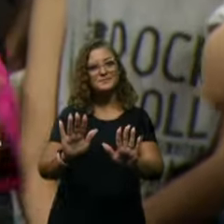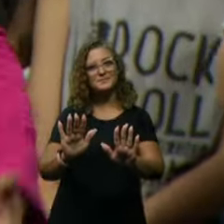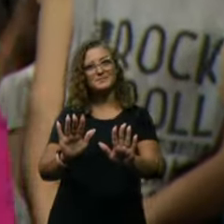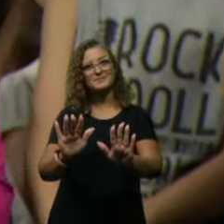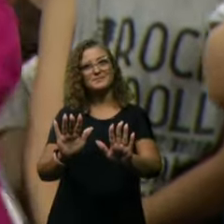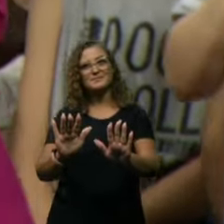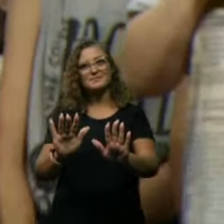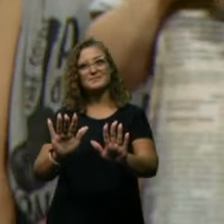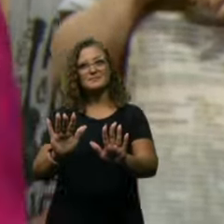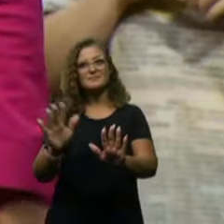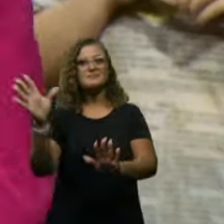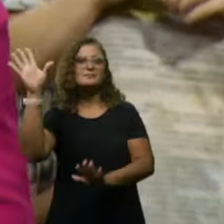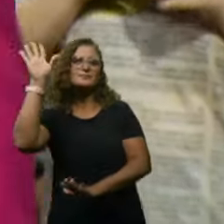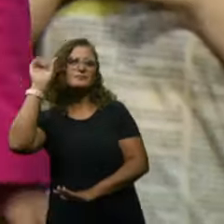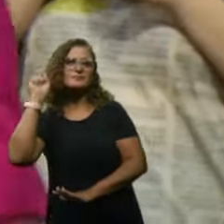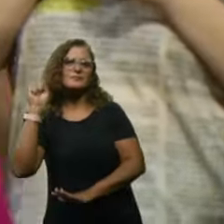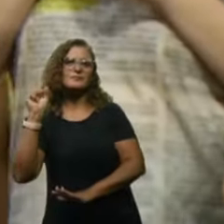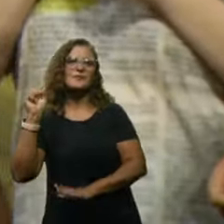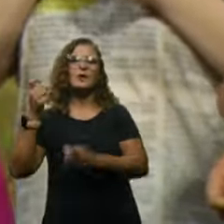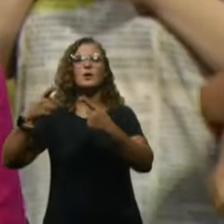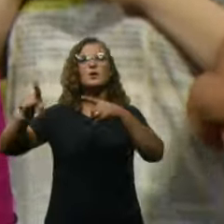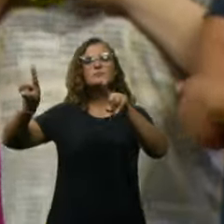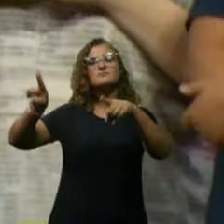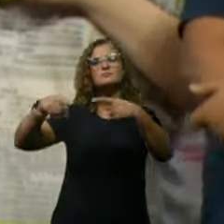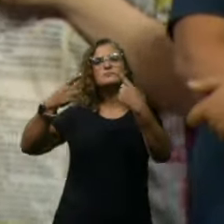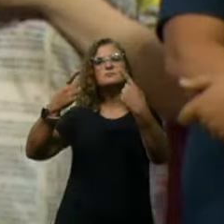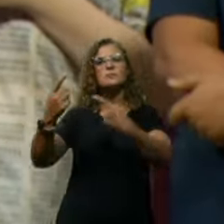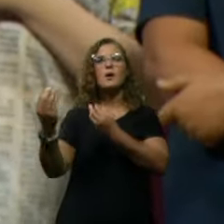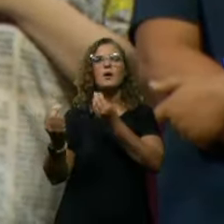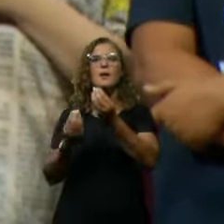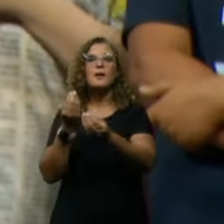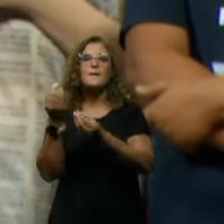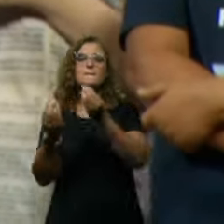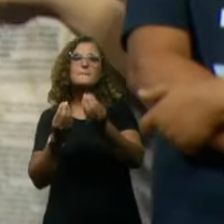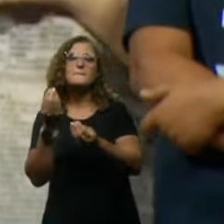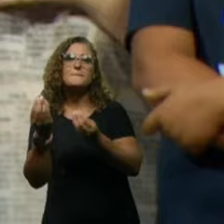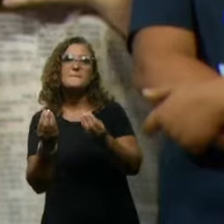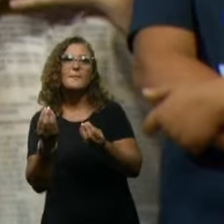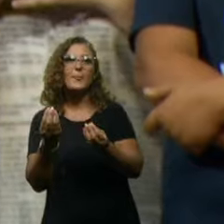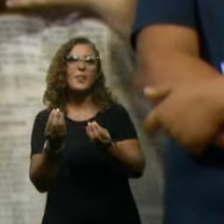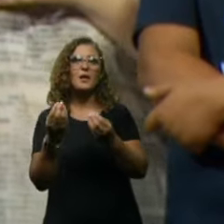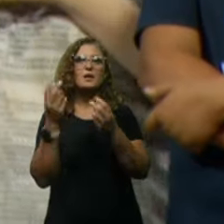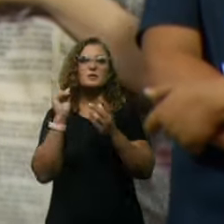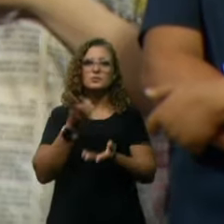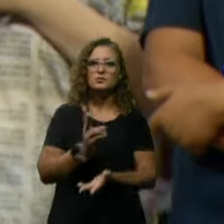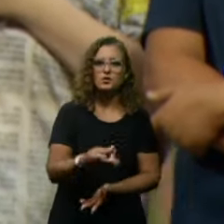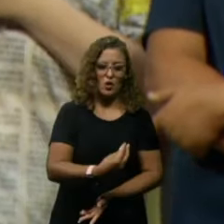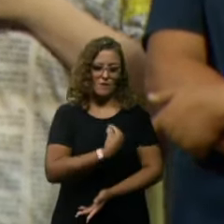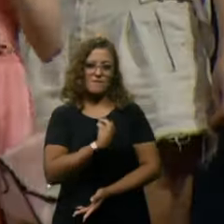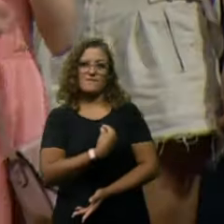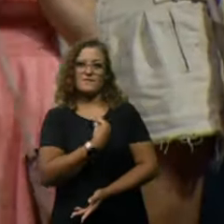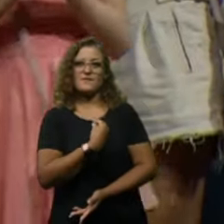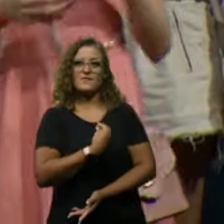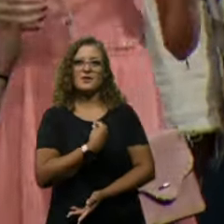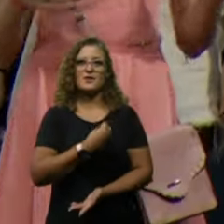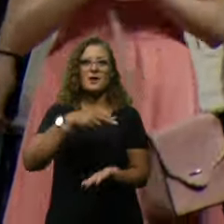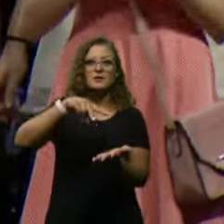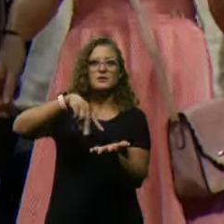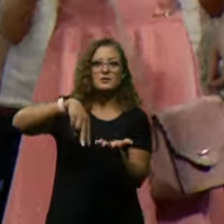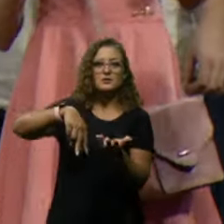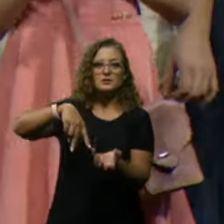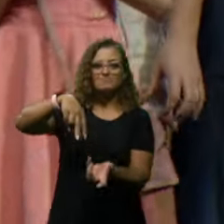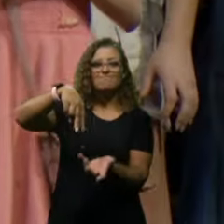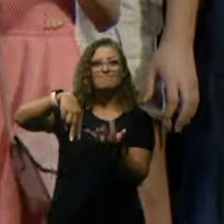mas enquanto eles morrem eles casal vem quanto não soltam os leões eles cantam que